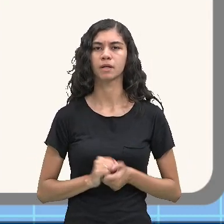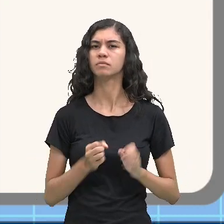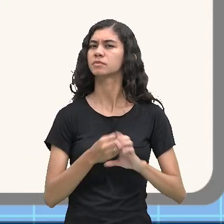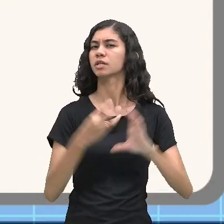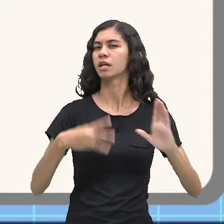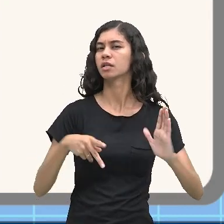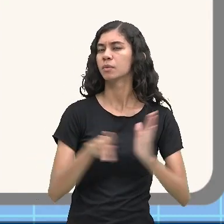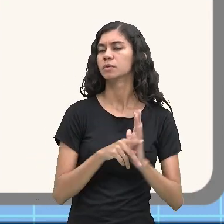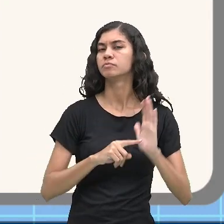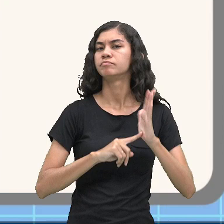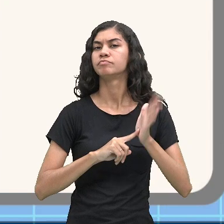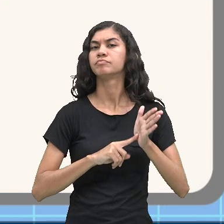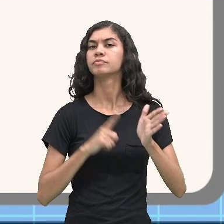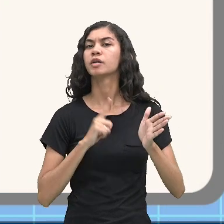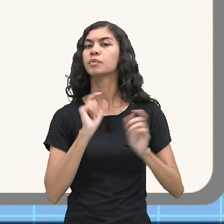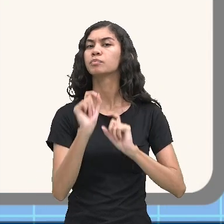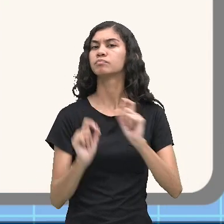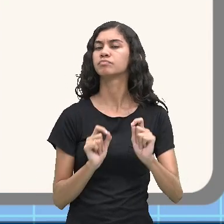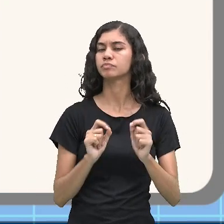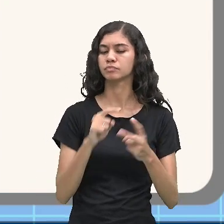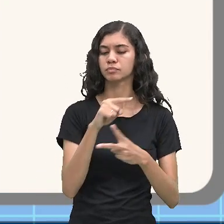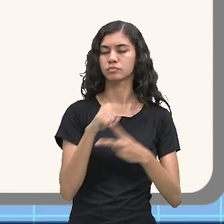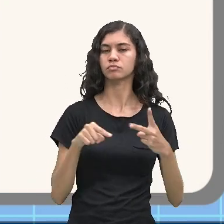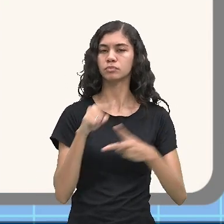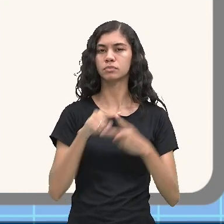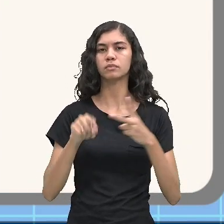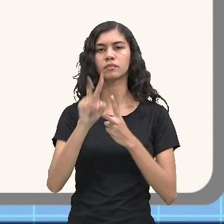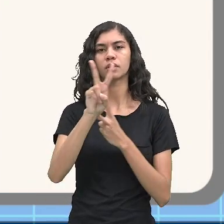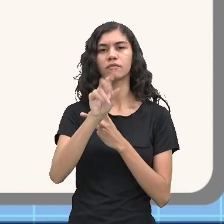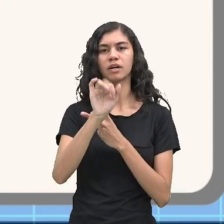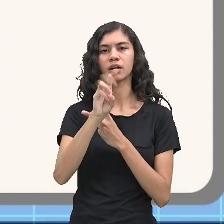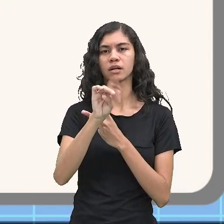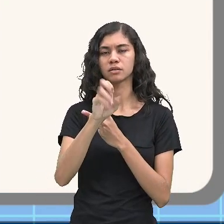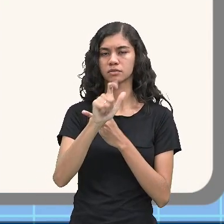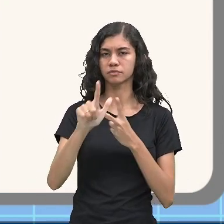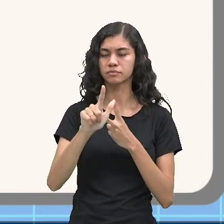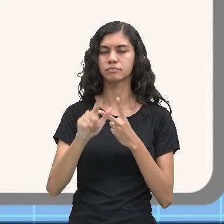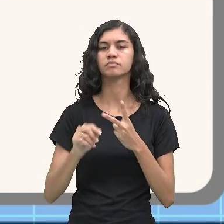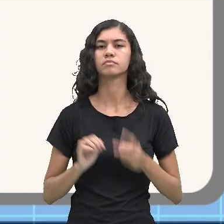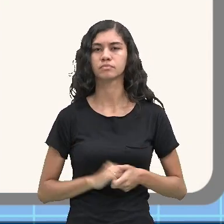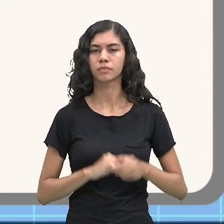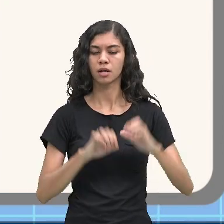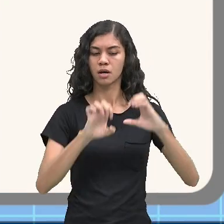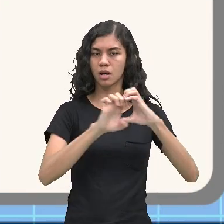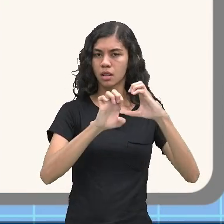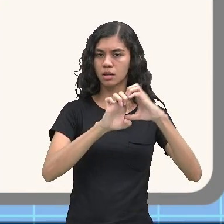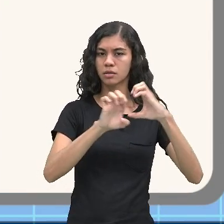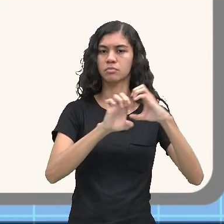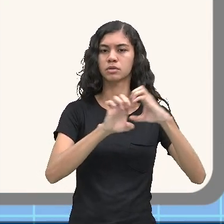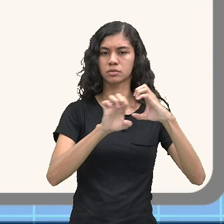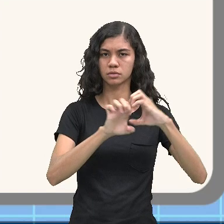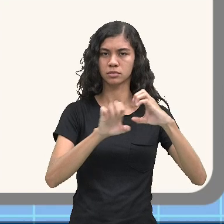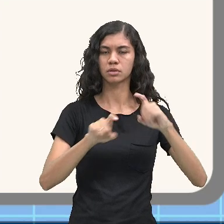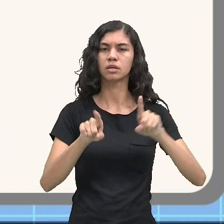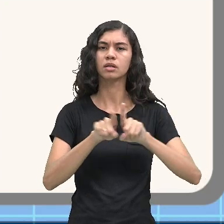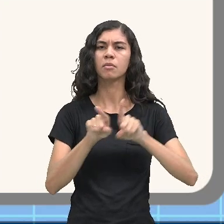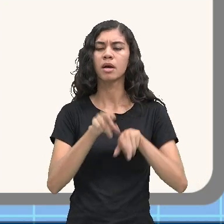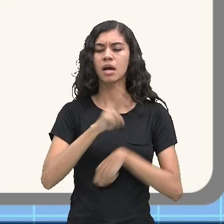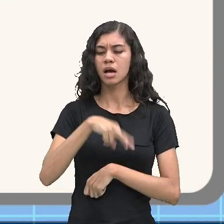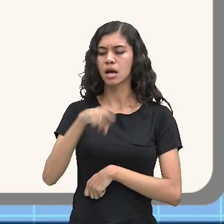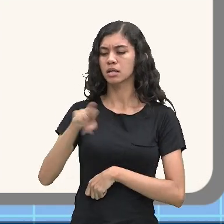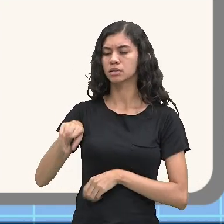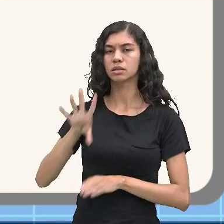um gerador, duas variáveis, olha só. A força eletromotriz e a resistência interna, tá